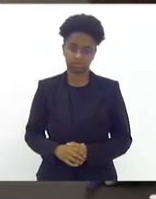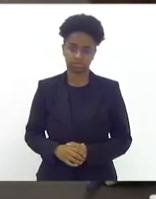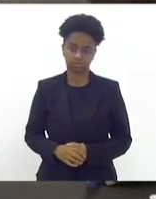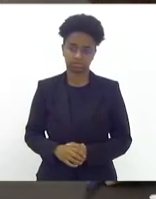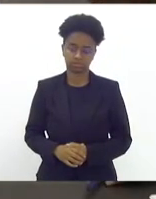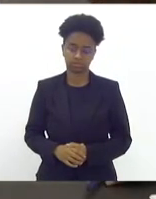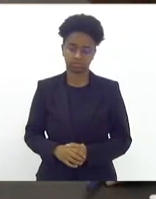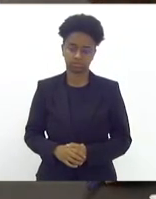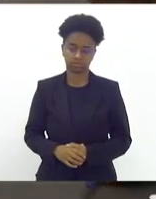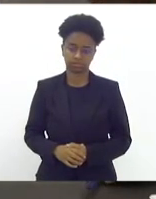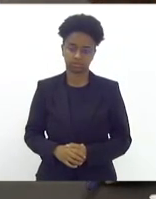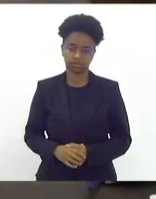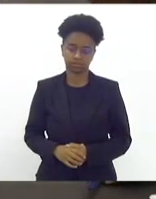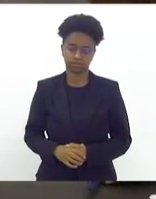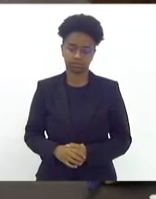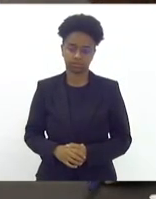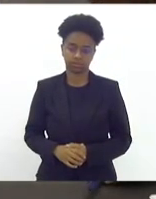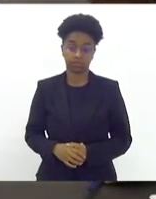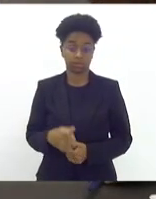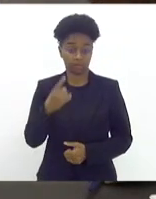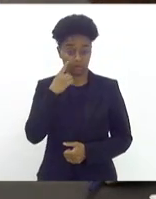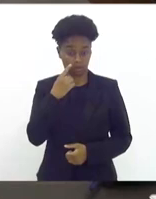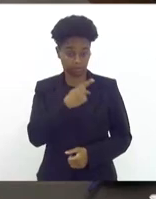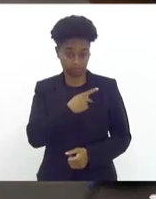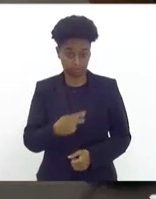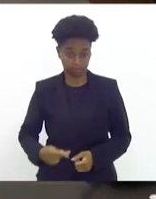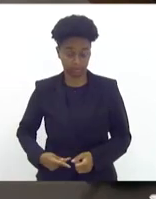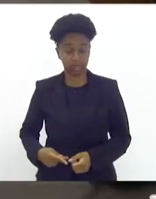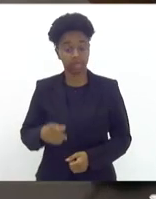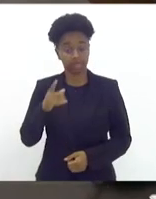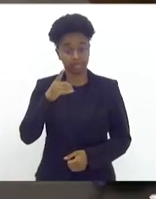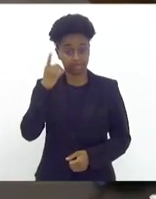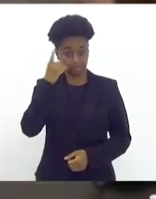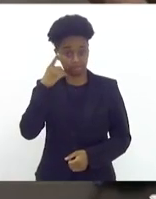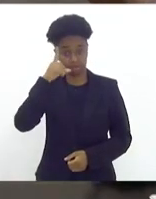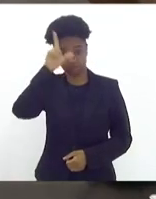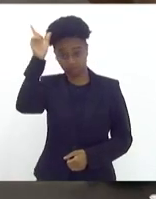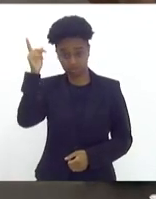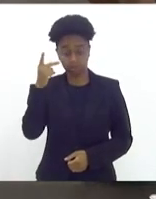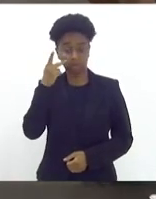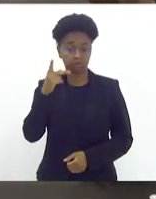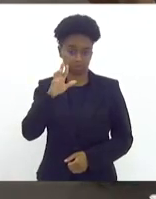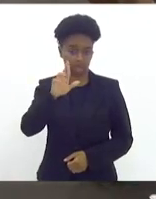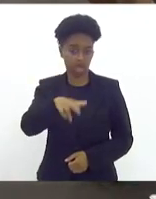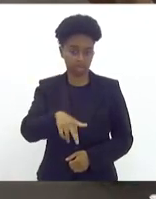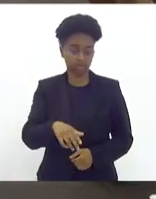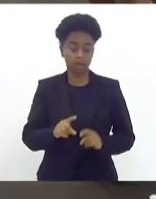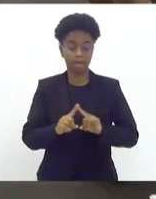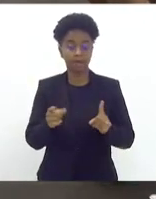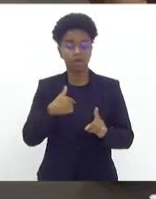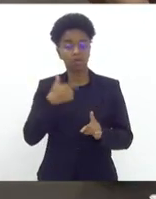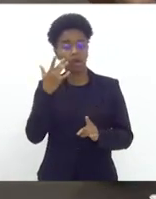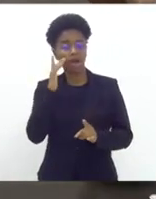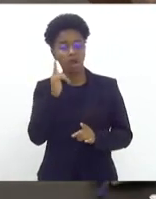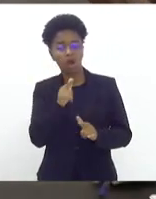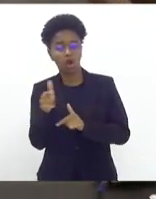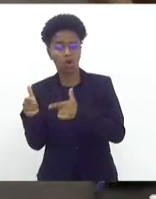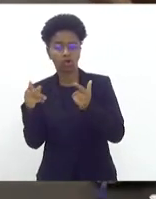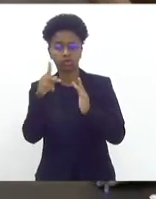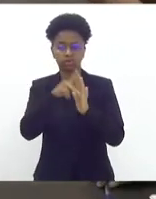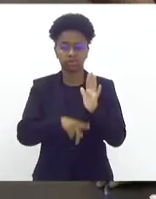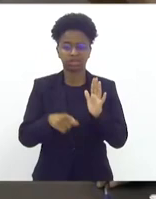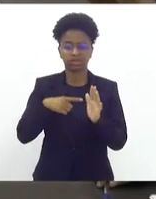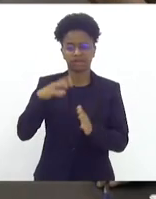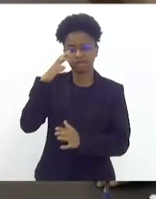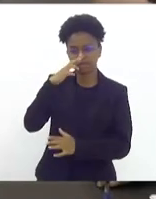Mas, presidente, deputado Spaulding tem razão. Mas eu acho que esses outros projetos, alguns tinham uma